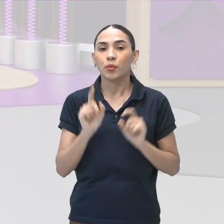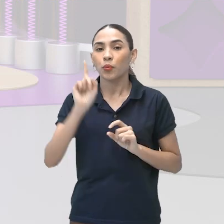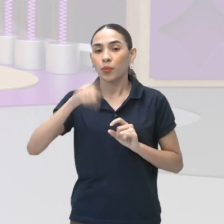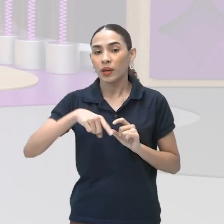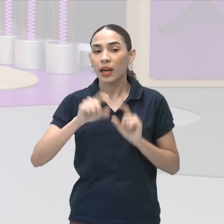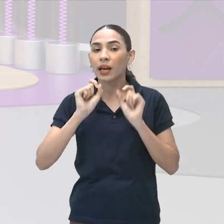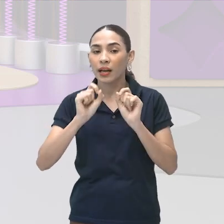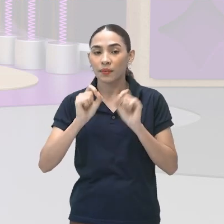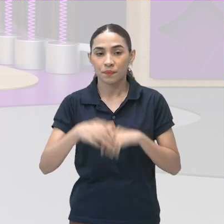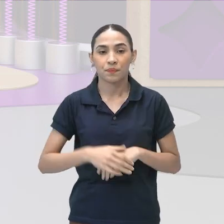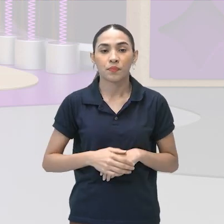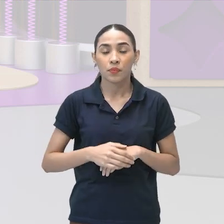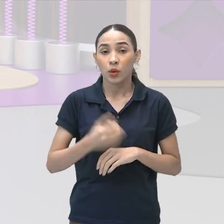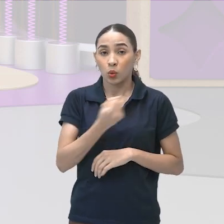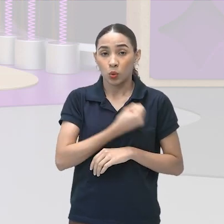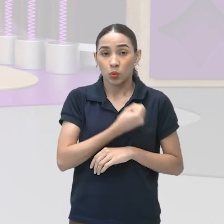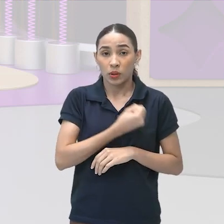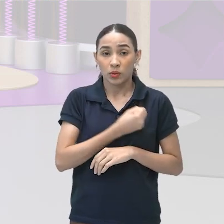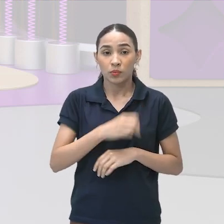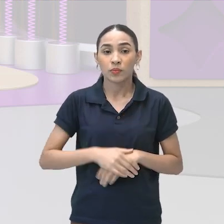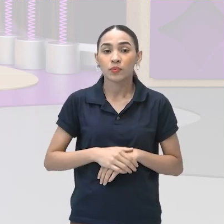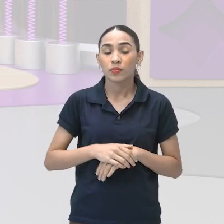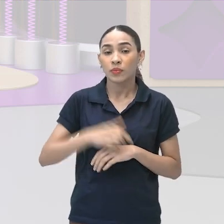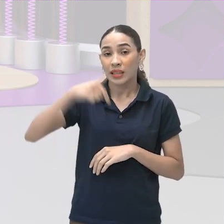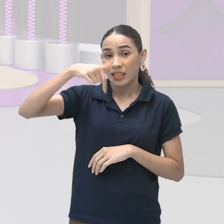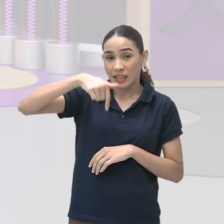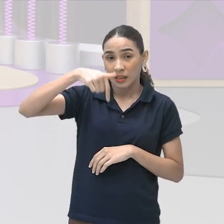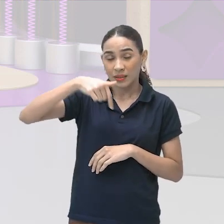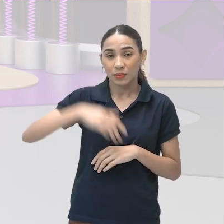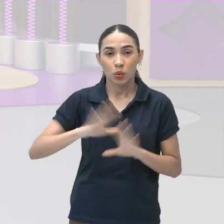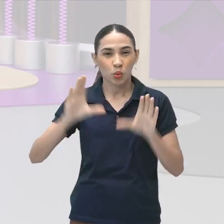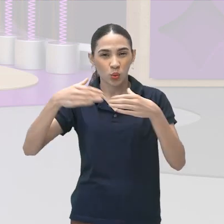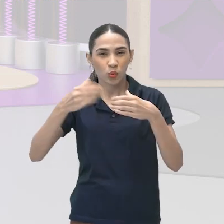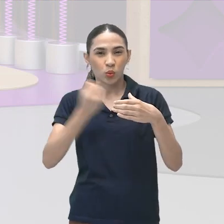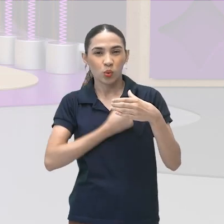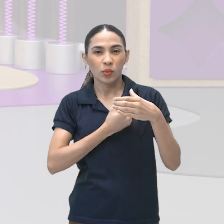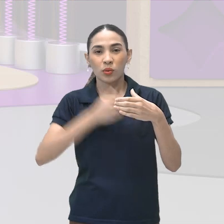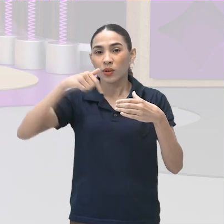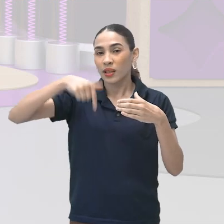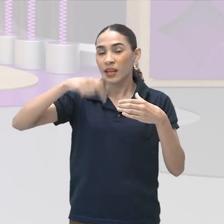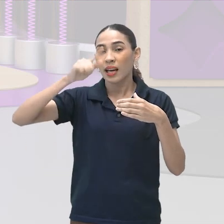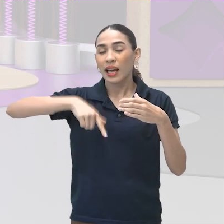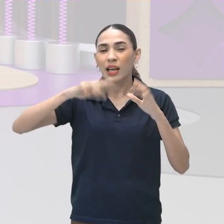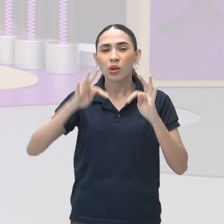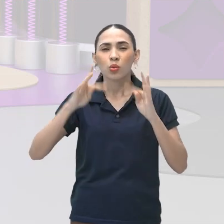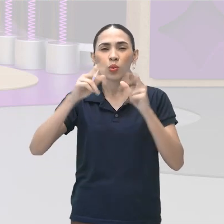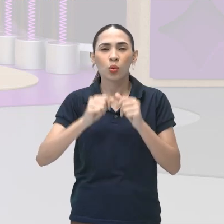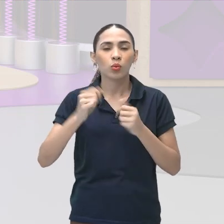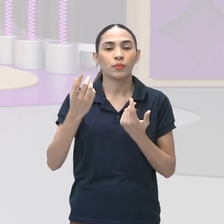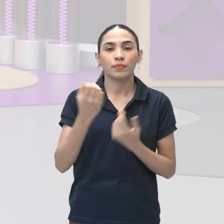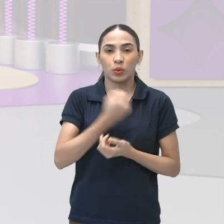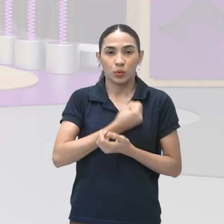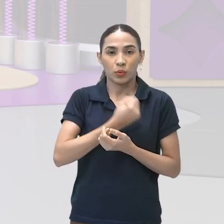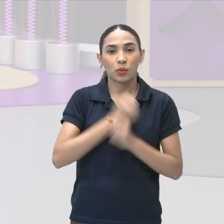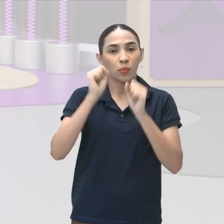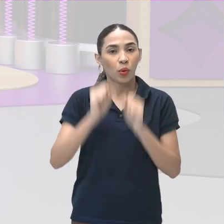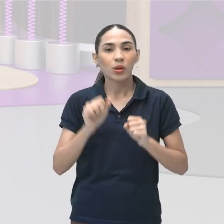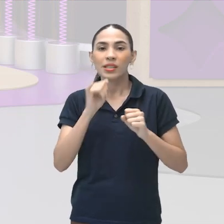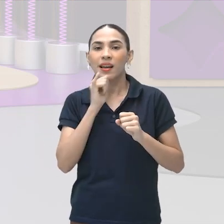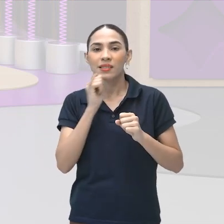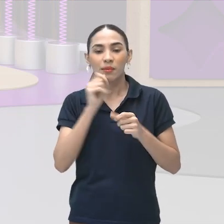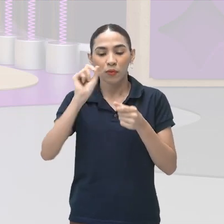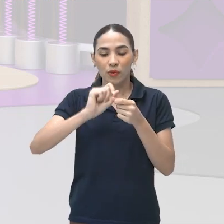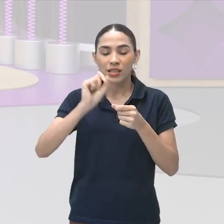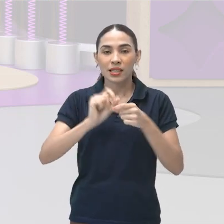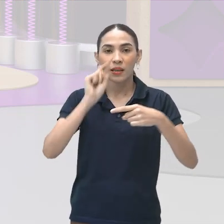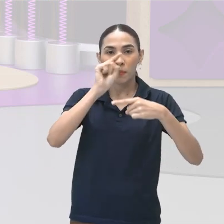número racional, ou seja, o conjunto dos números racionais, é todo número que pode ser escrito na forma de fração. Ou